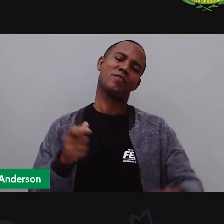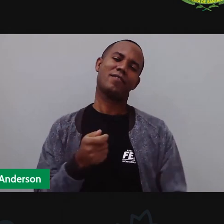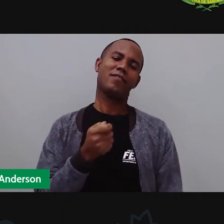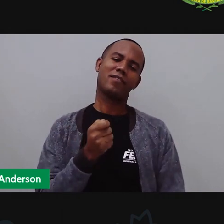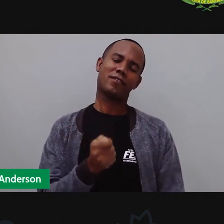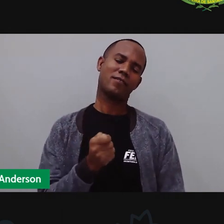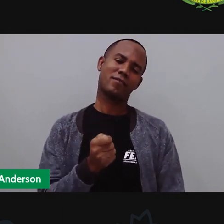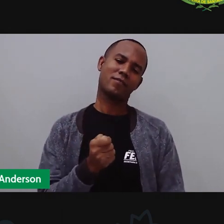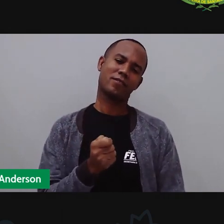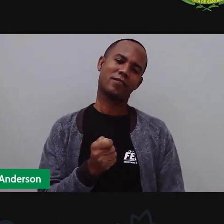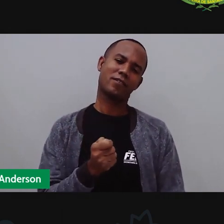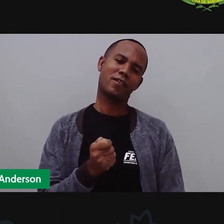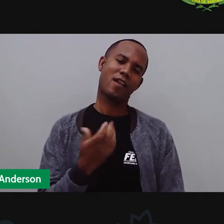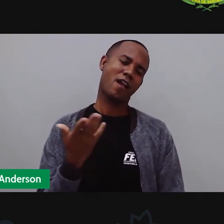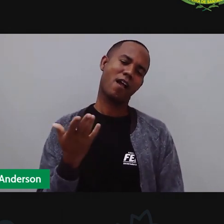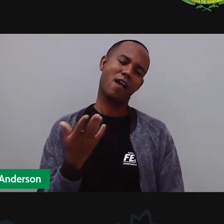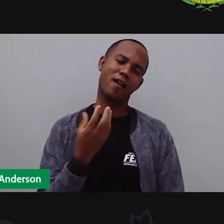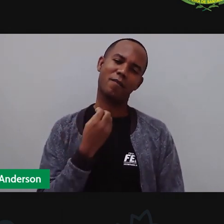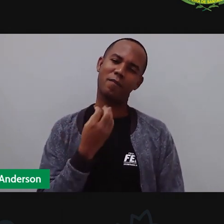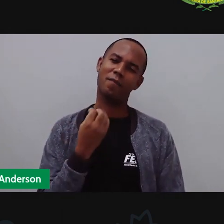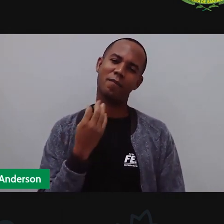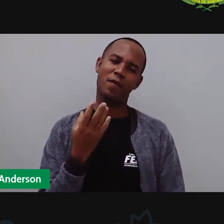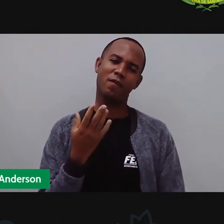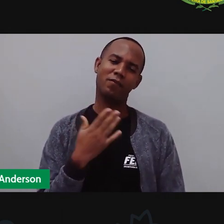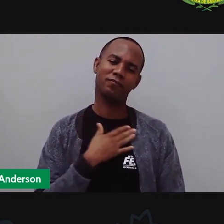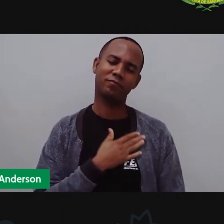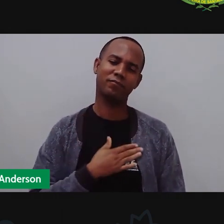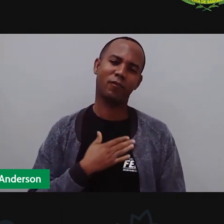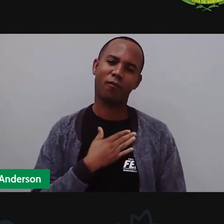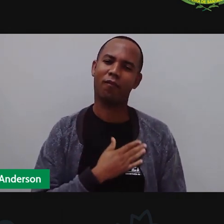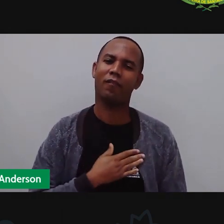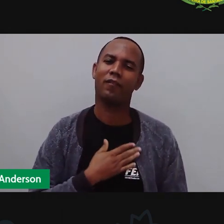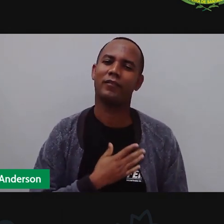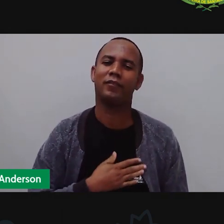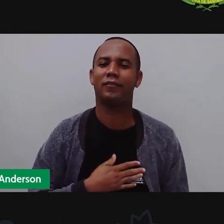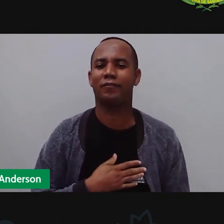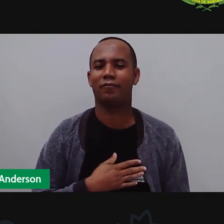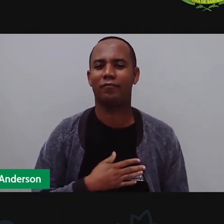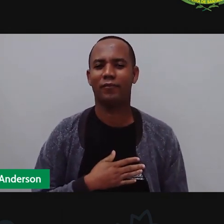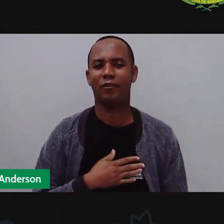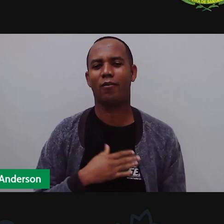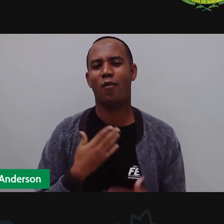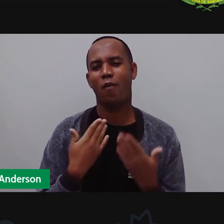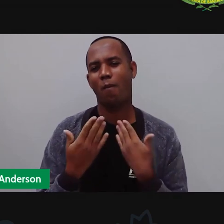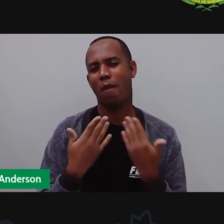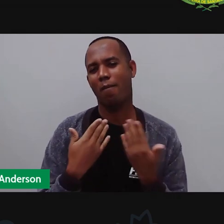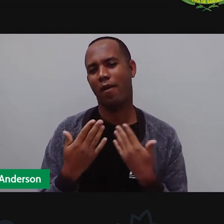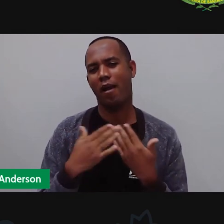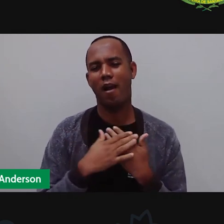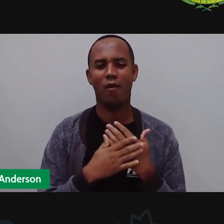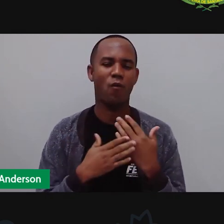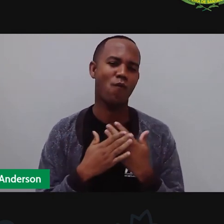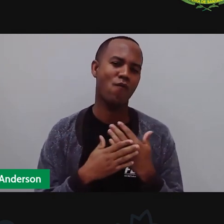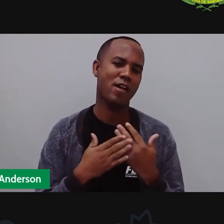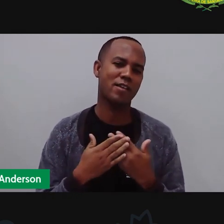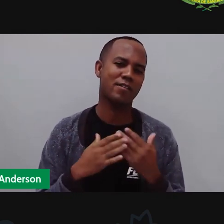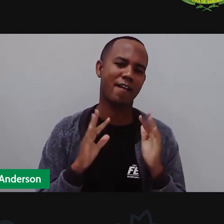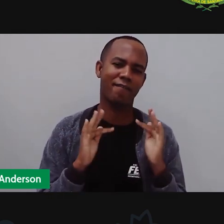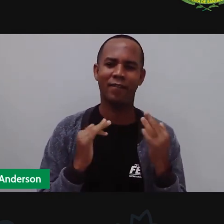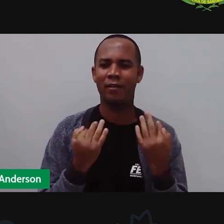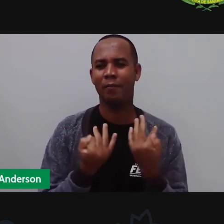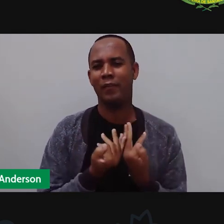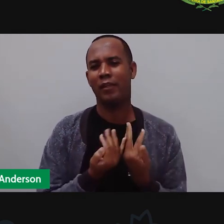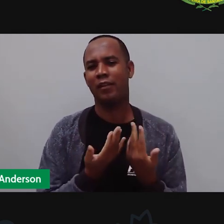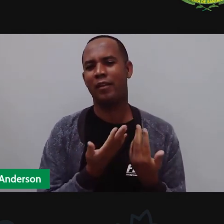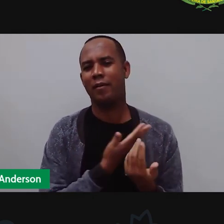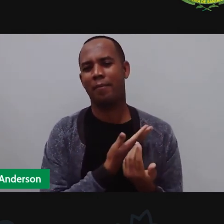aquele tutorial do YouTube, Netflix para quem tem, certo? Conversar aí com os responsáveis,